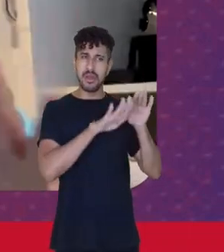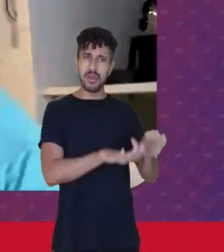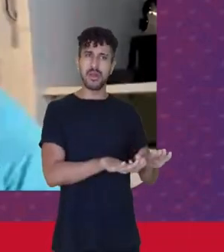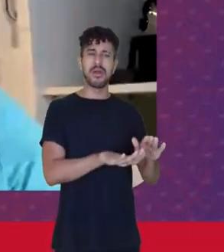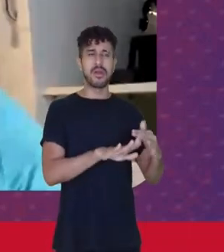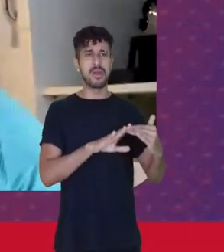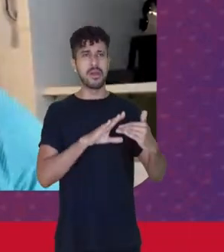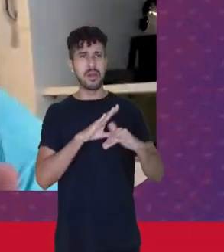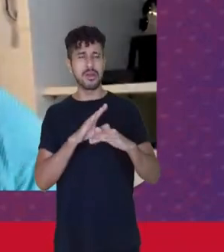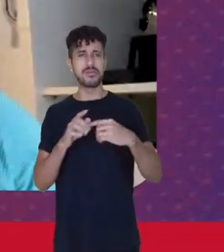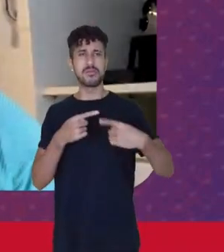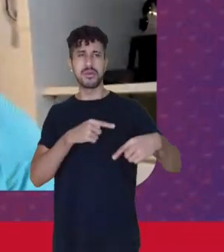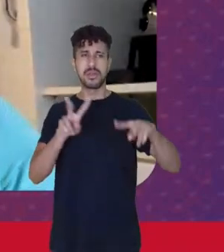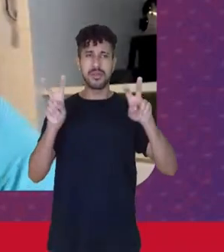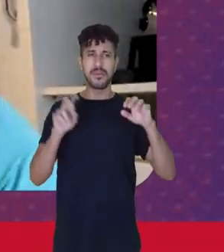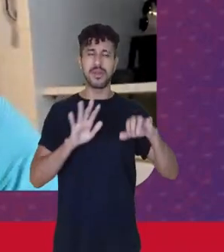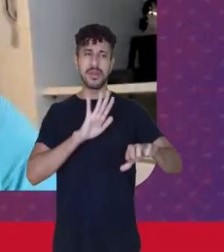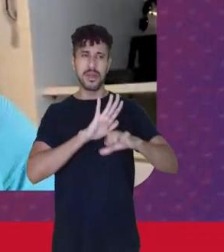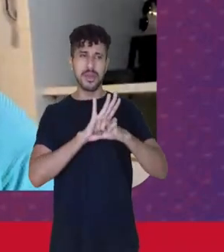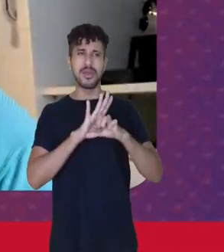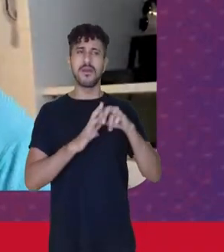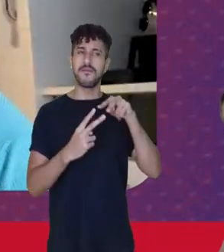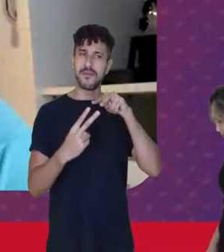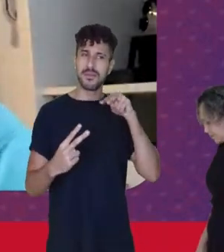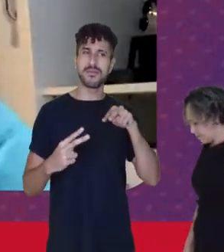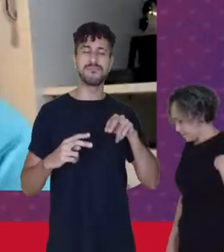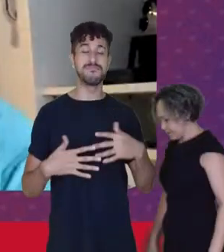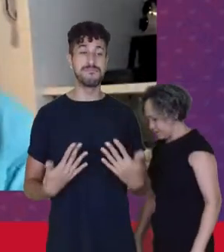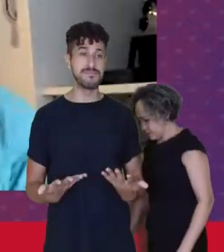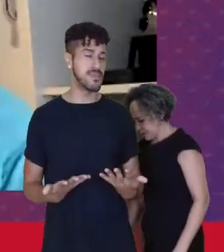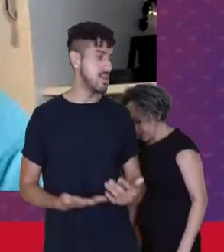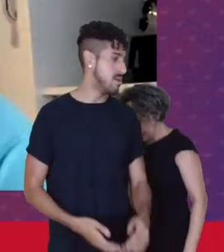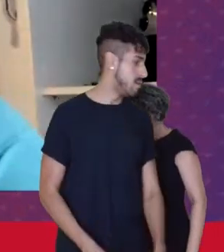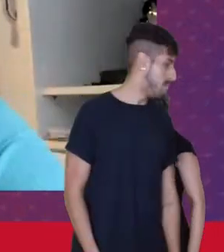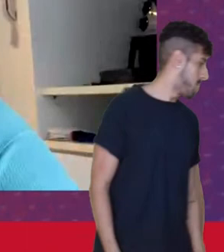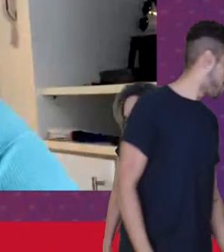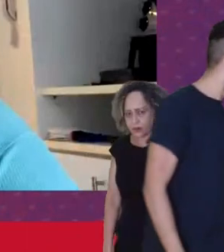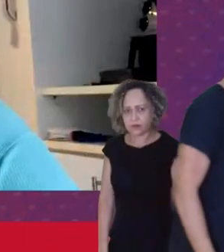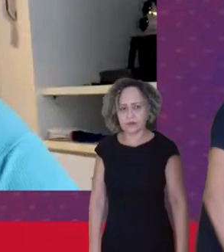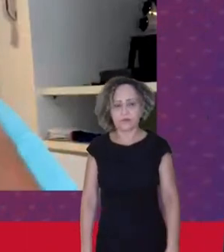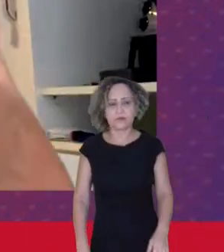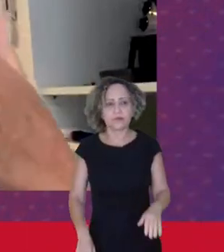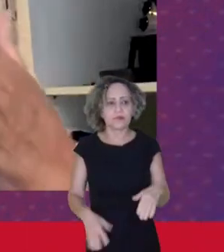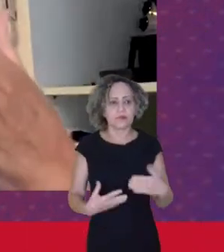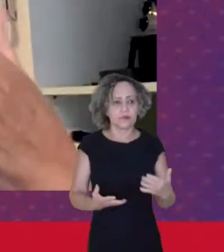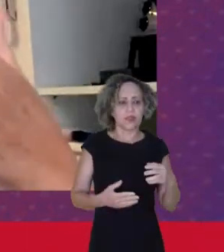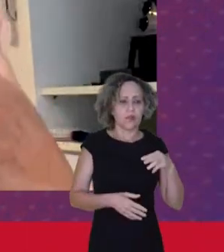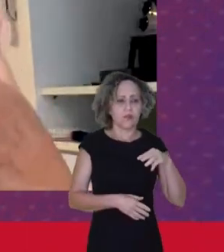andava, tratava de crimes cibernéticos e tal. E aí, em maio de 2012,